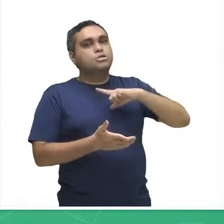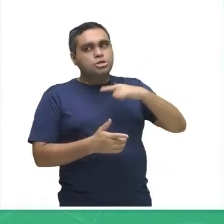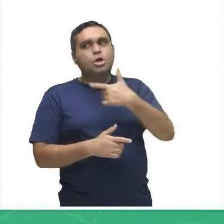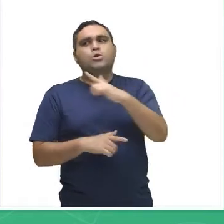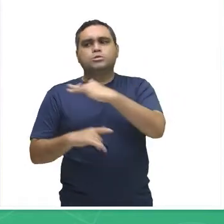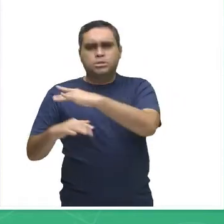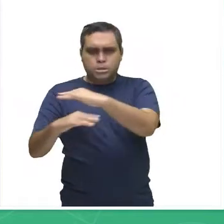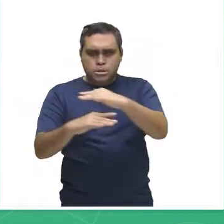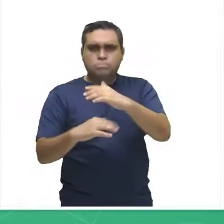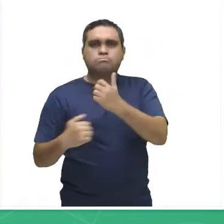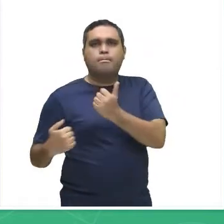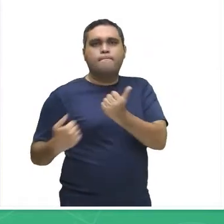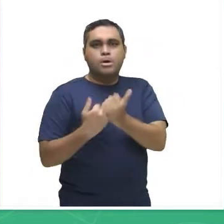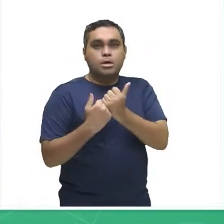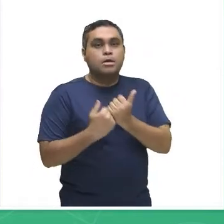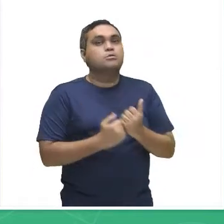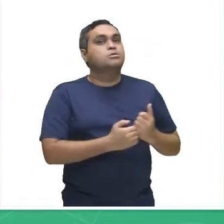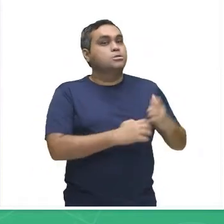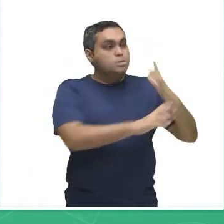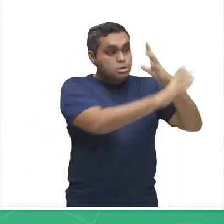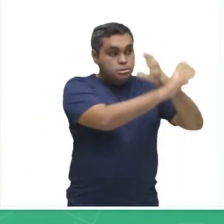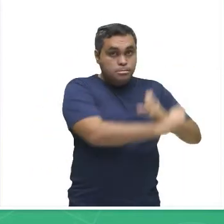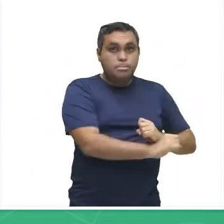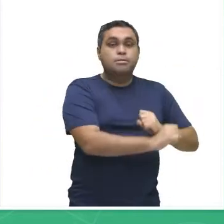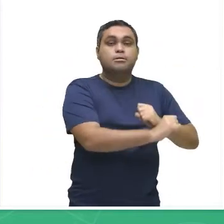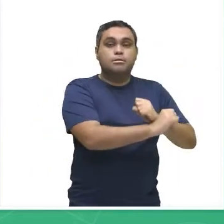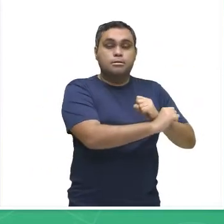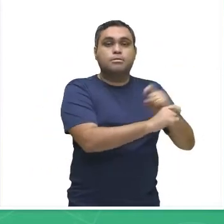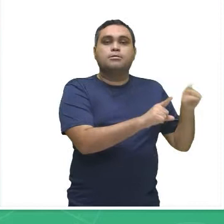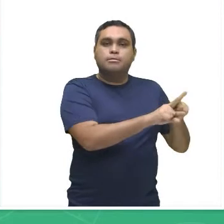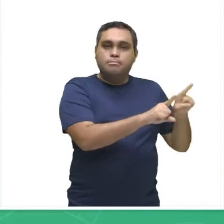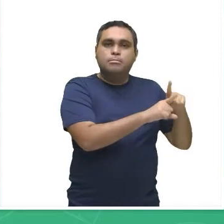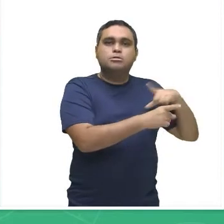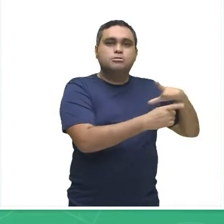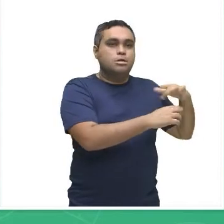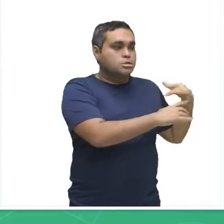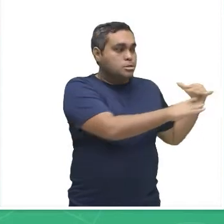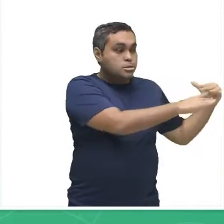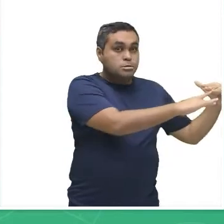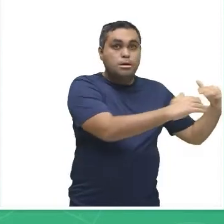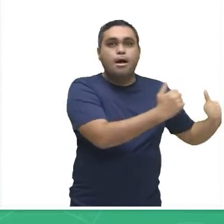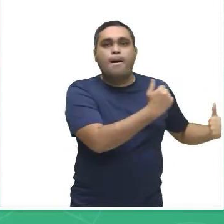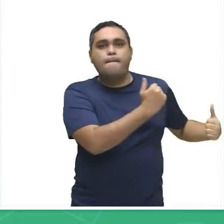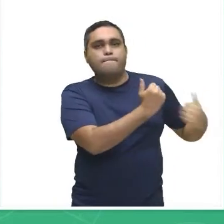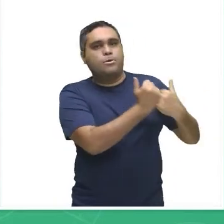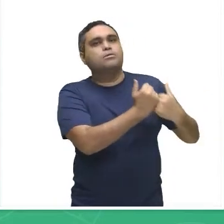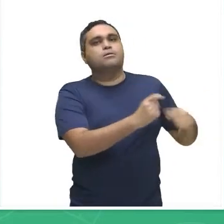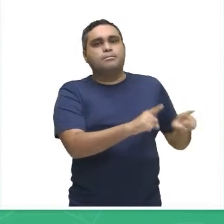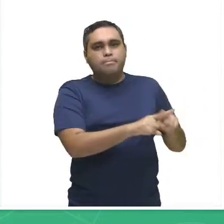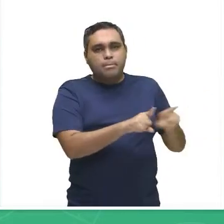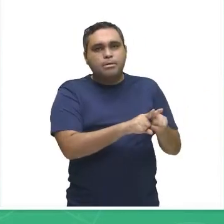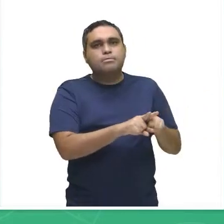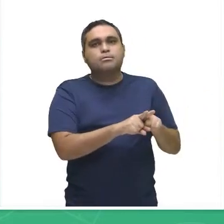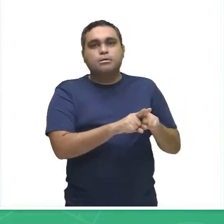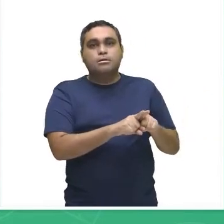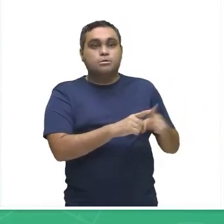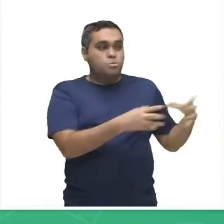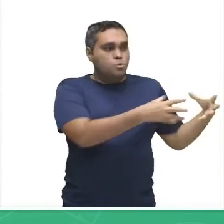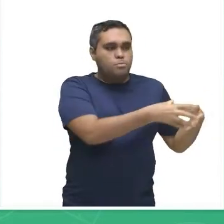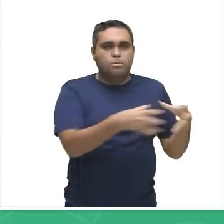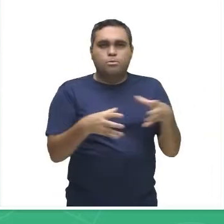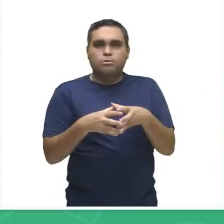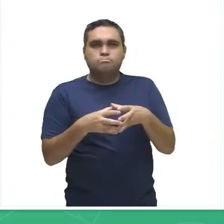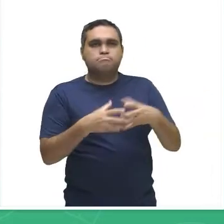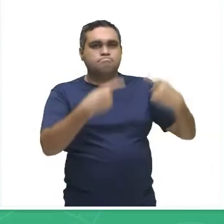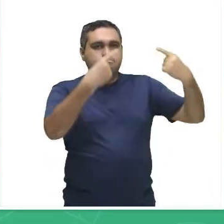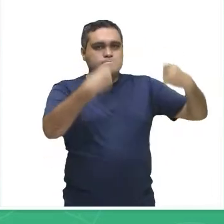e Esparta da mesma forma. Então, a gente vai ter aqui uma guerra entre as ligas lideradas por Atenas e